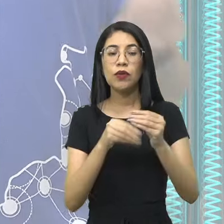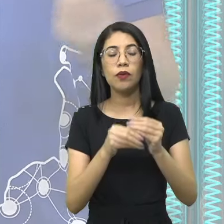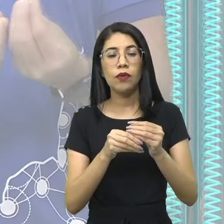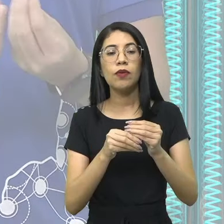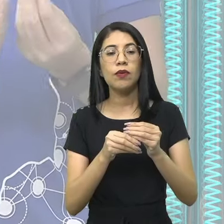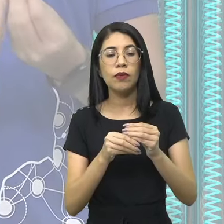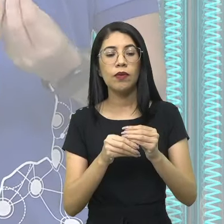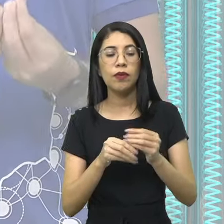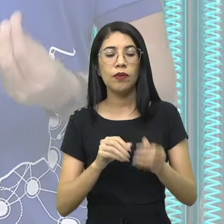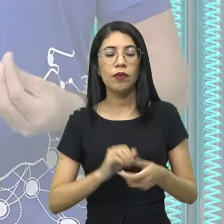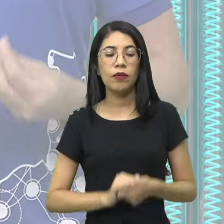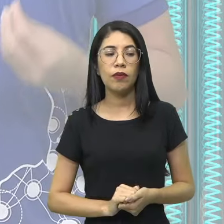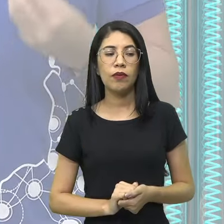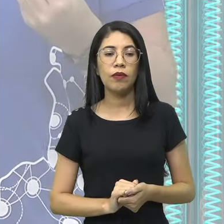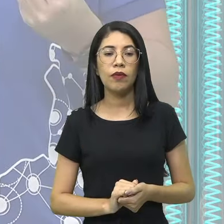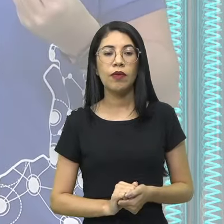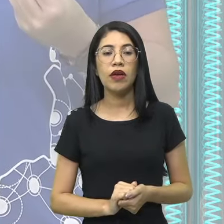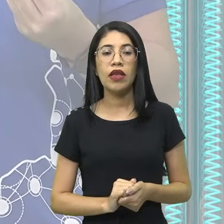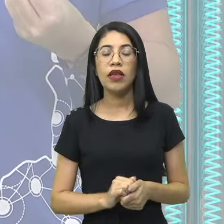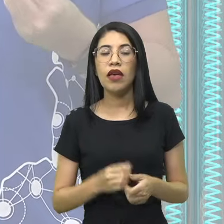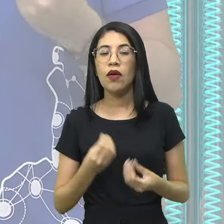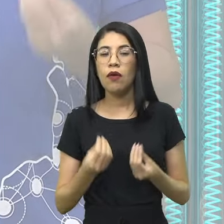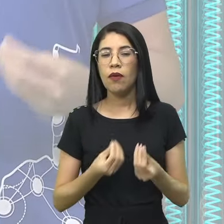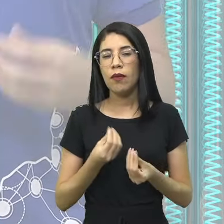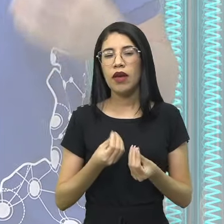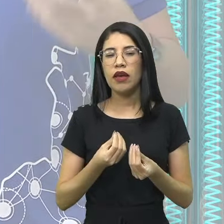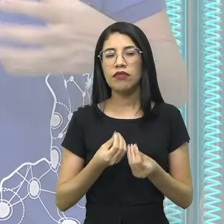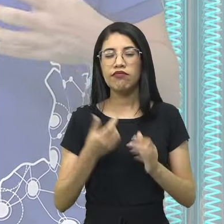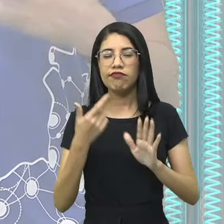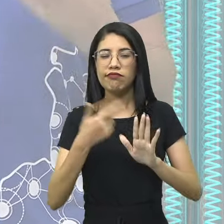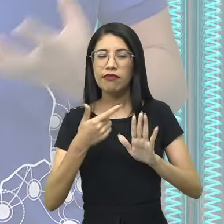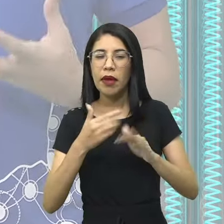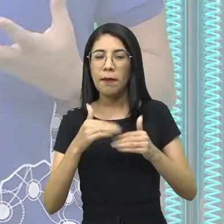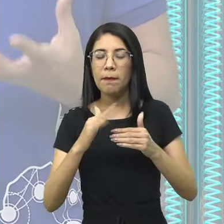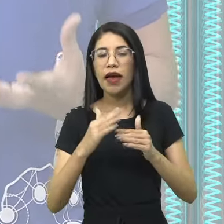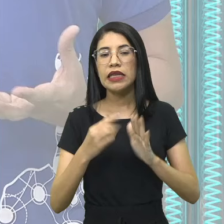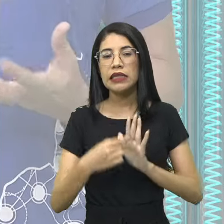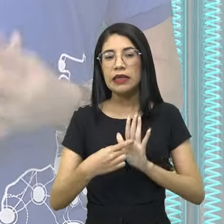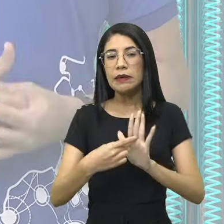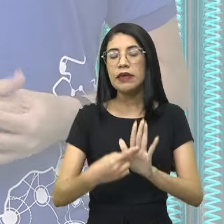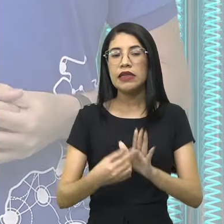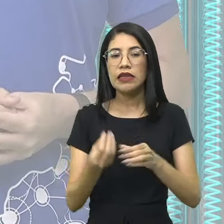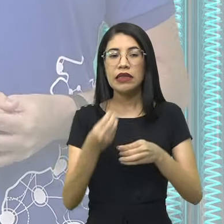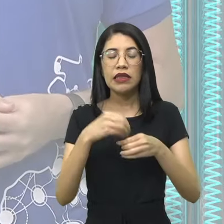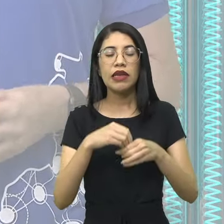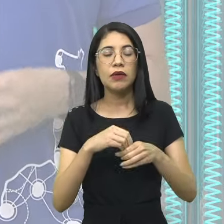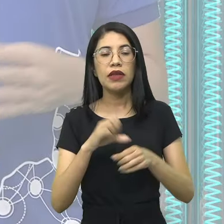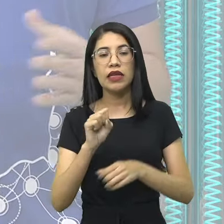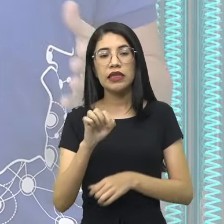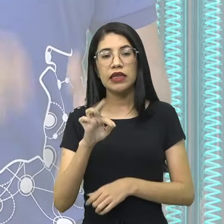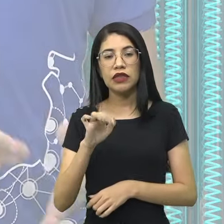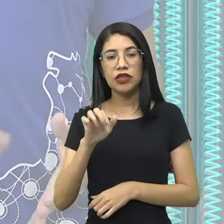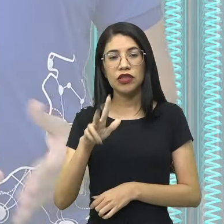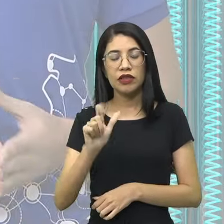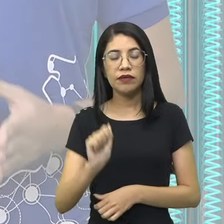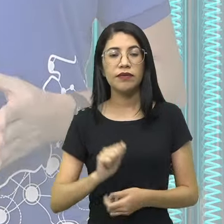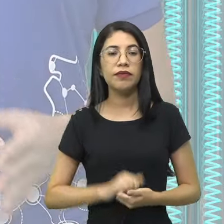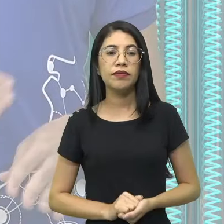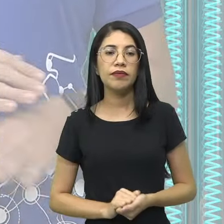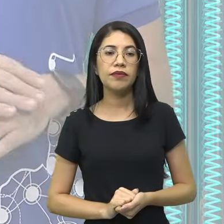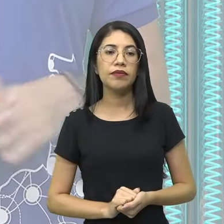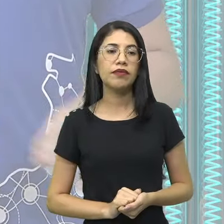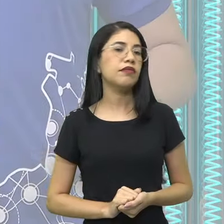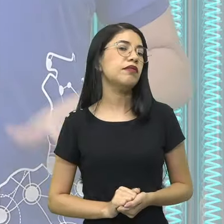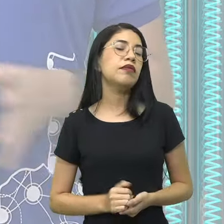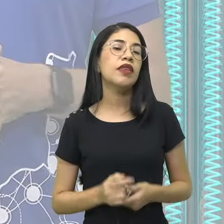sarcasmo juntos ali, né? Sendo com uma carga pesada, com algo mais evidente dentro da nossa sátira. E mesmo que